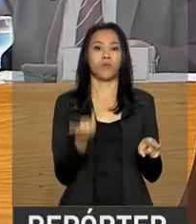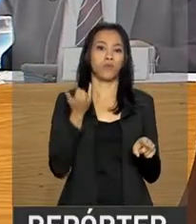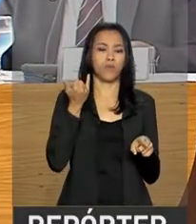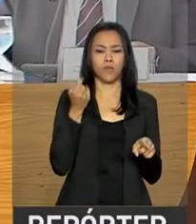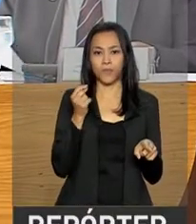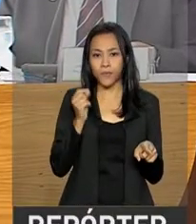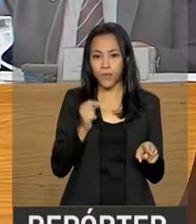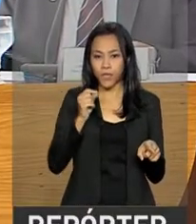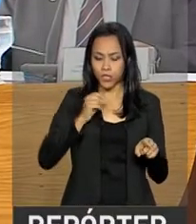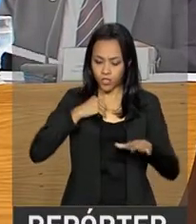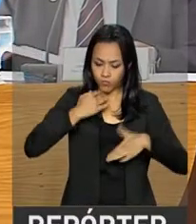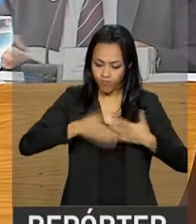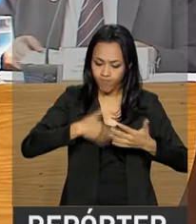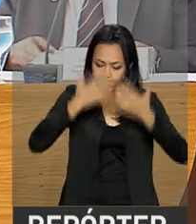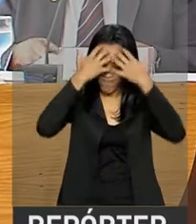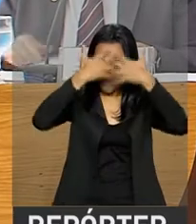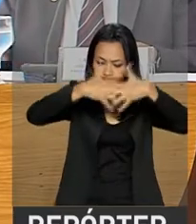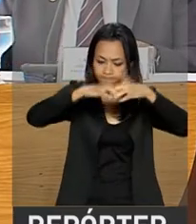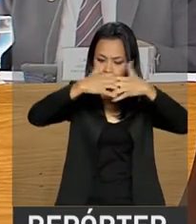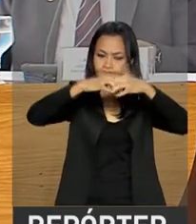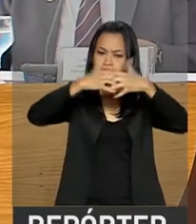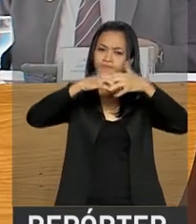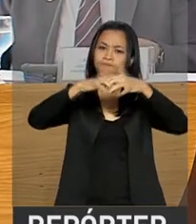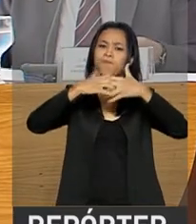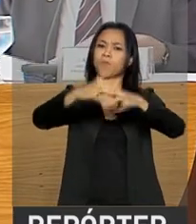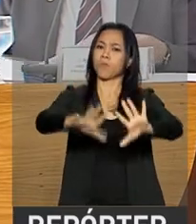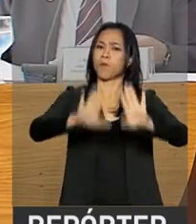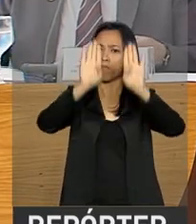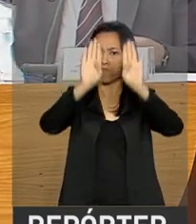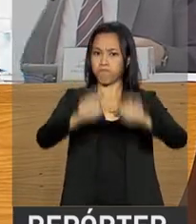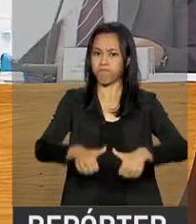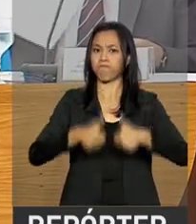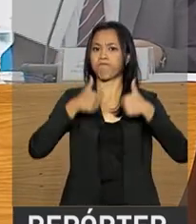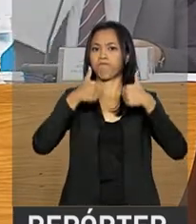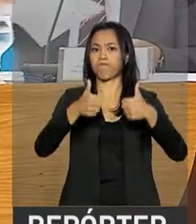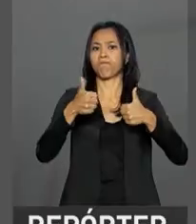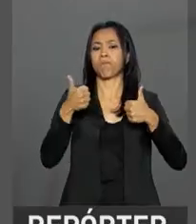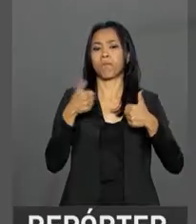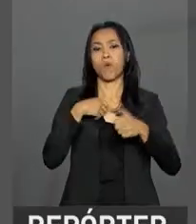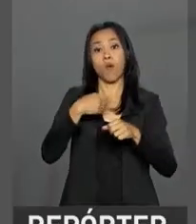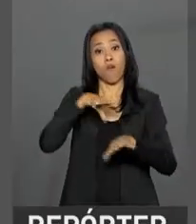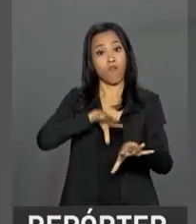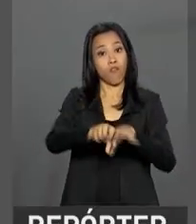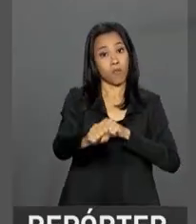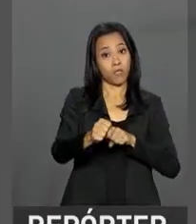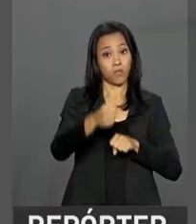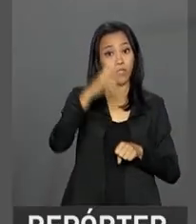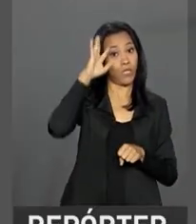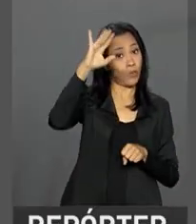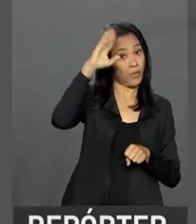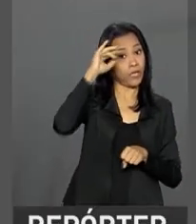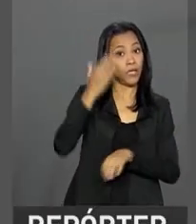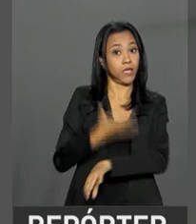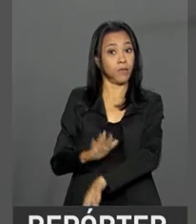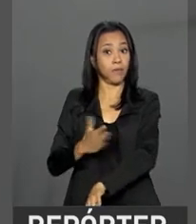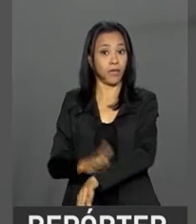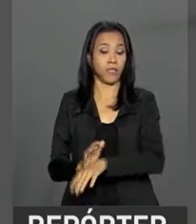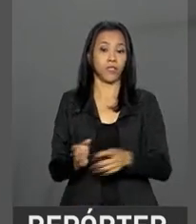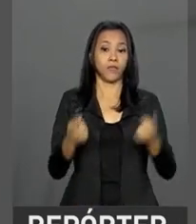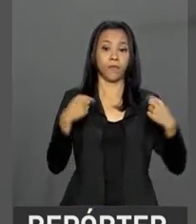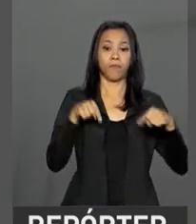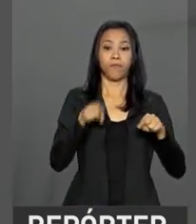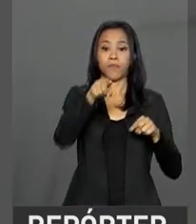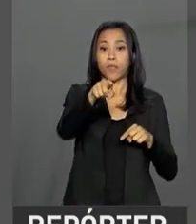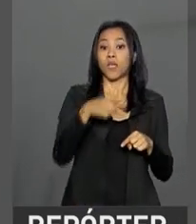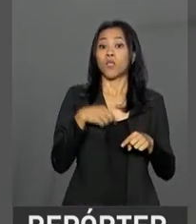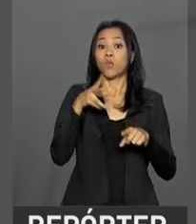a sua formação uma integração entre a teoria ea prática o novo ciclo do pibid em que alunos